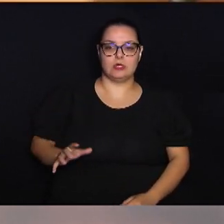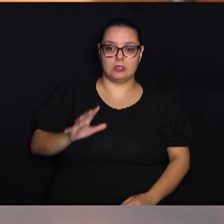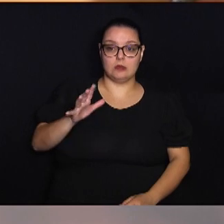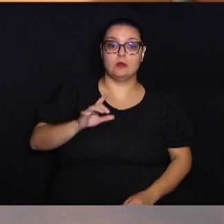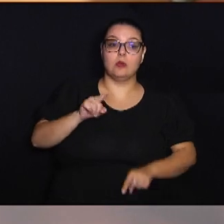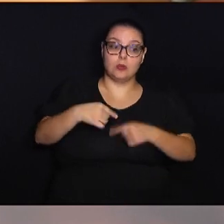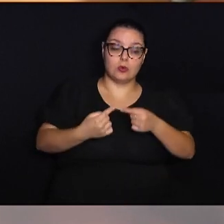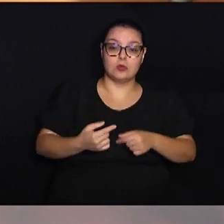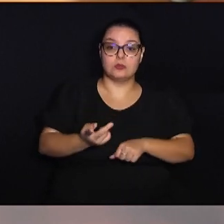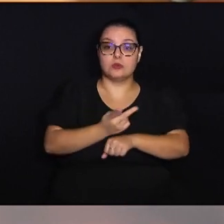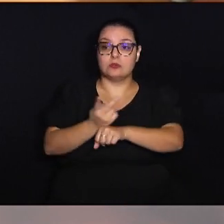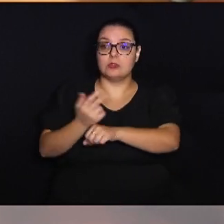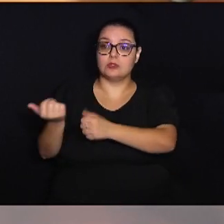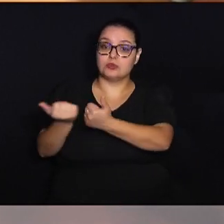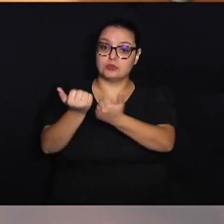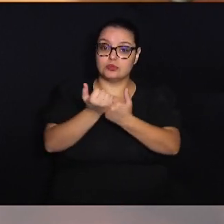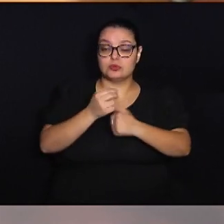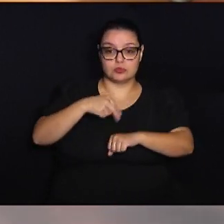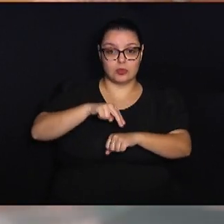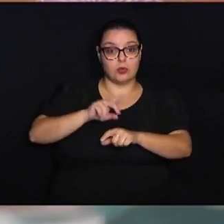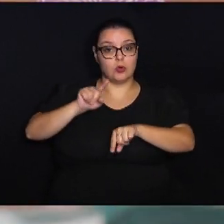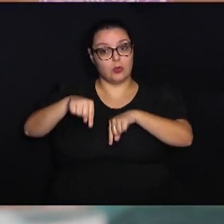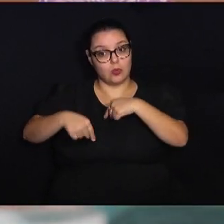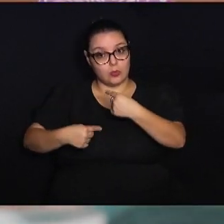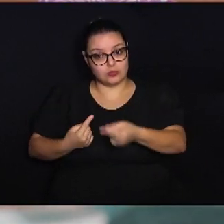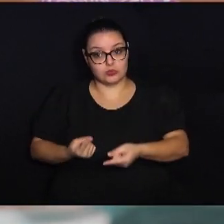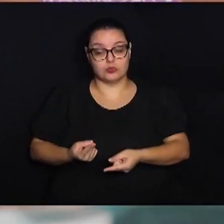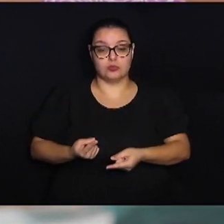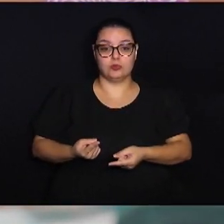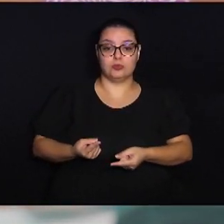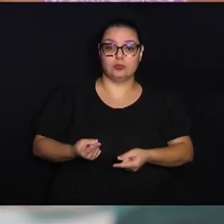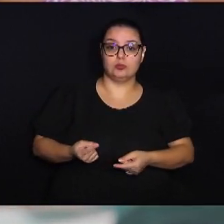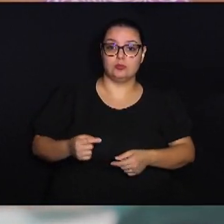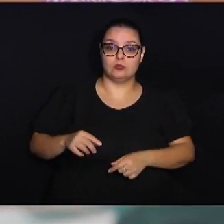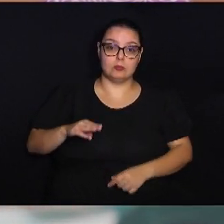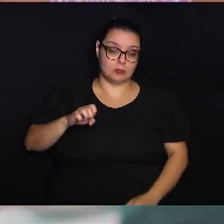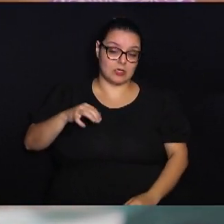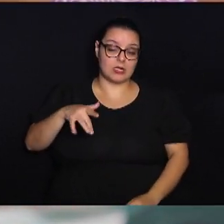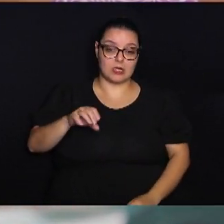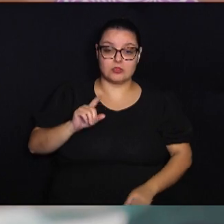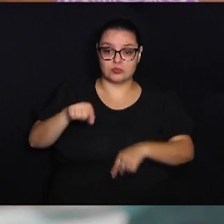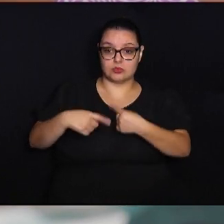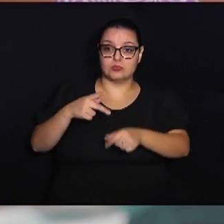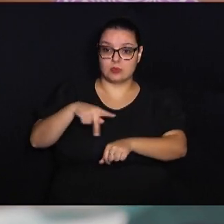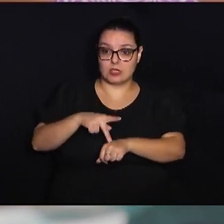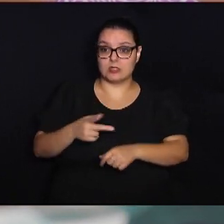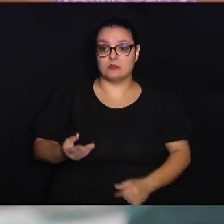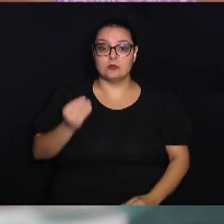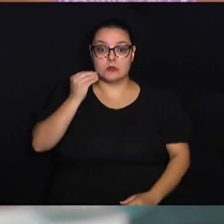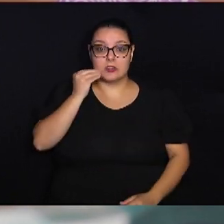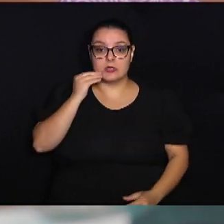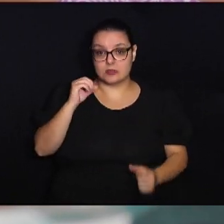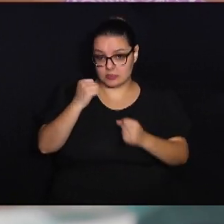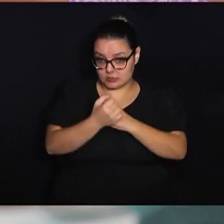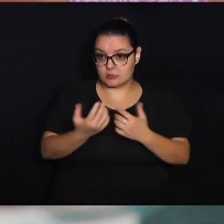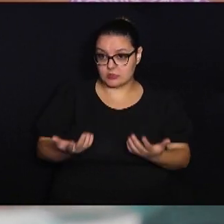Por isso, o nosso quadro Na Ponta do Lápis de hoje vai dar dicas de como economizar neste momento.